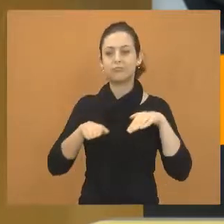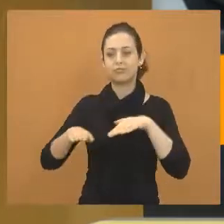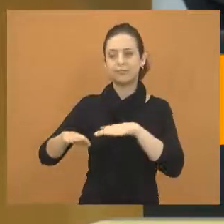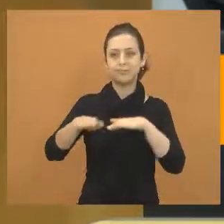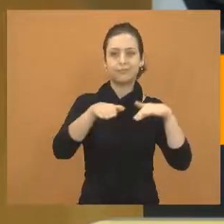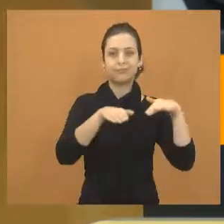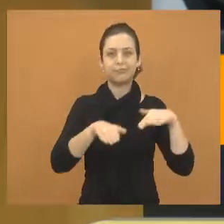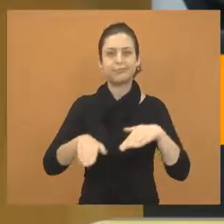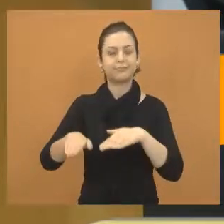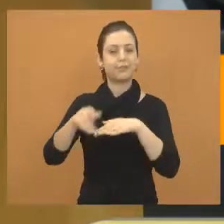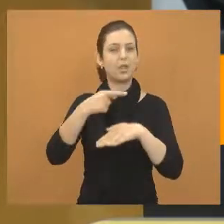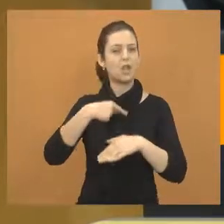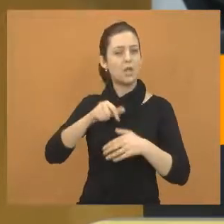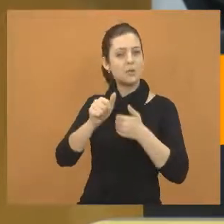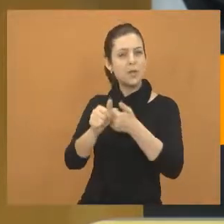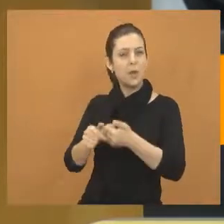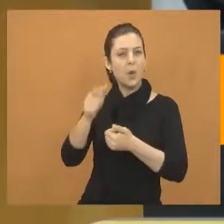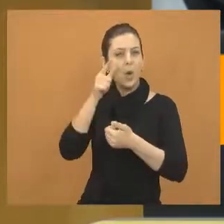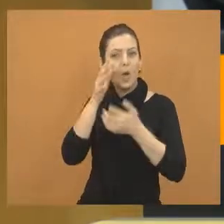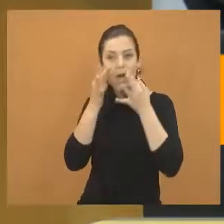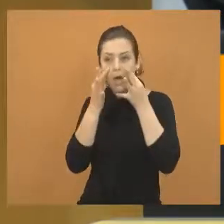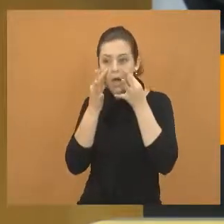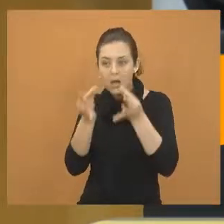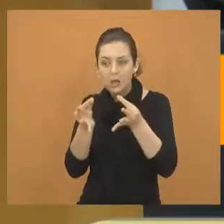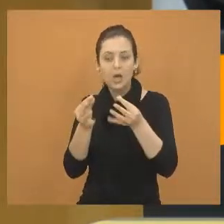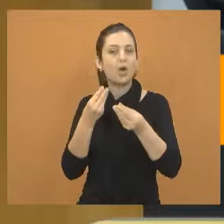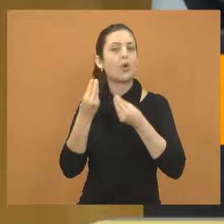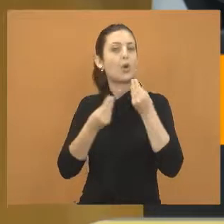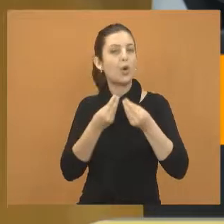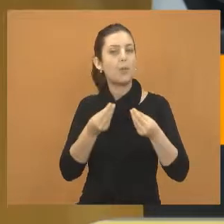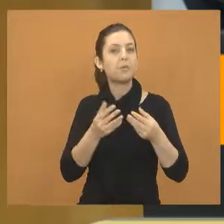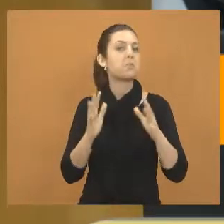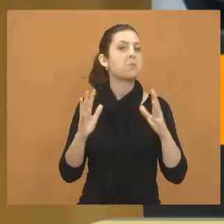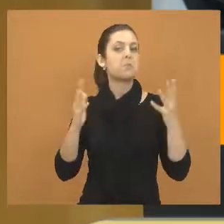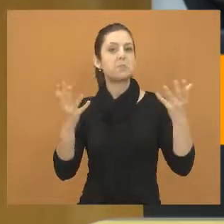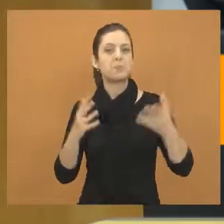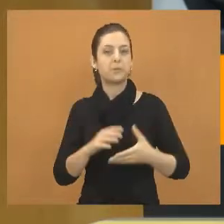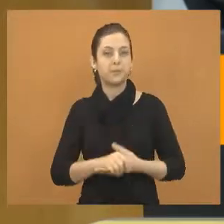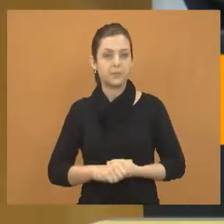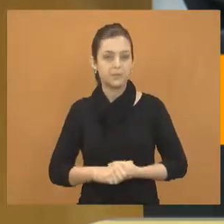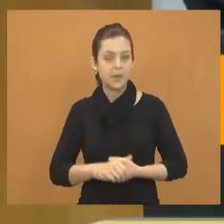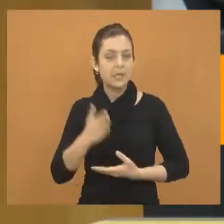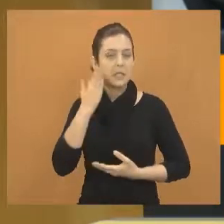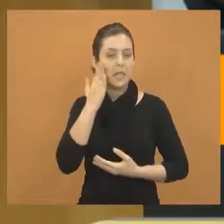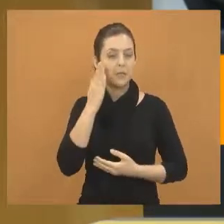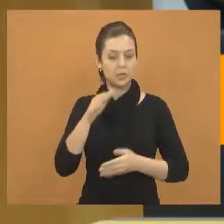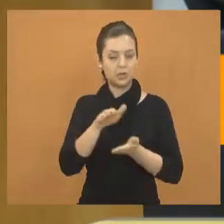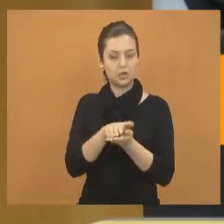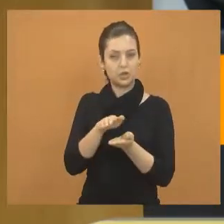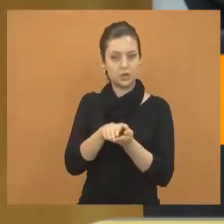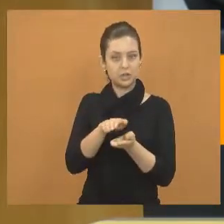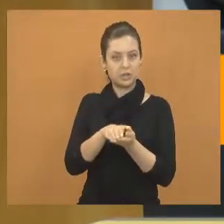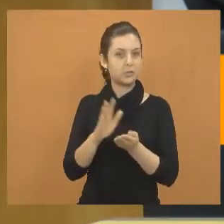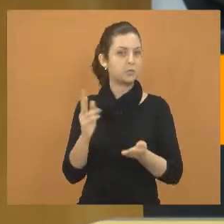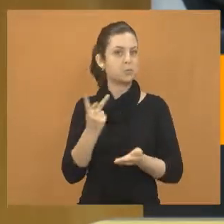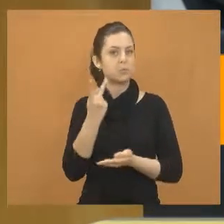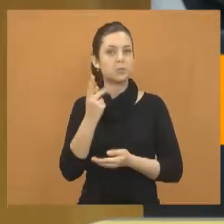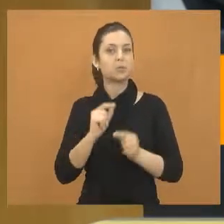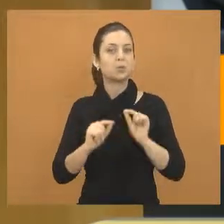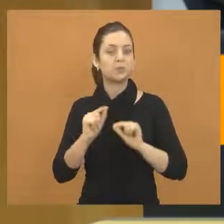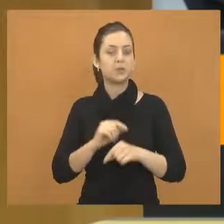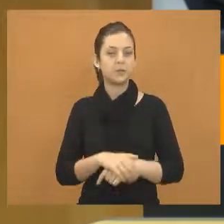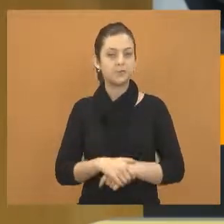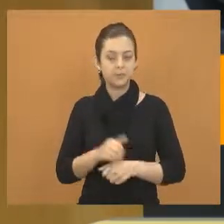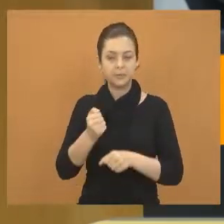estar acompanhando atentamente para ver como que fica. E nós sabemos que Jacareí foi uma cidade que